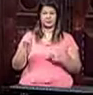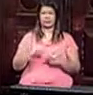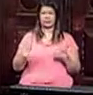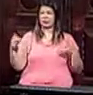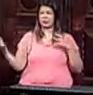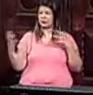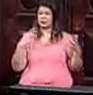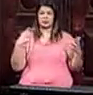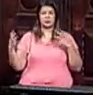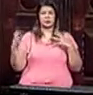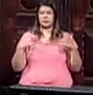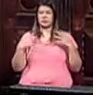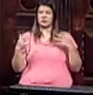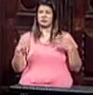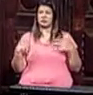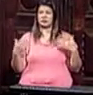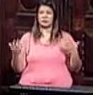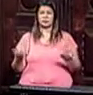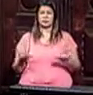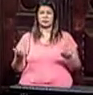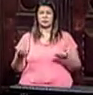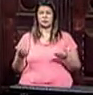lados. Hoje eu vi